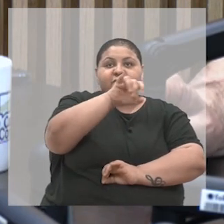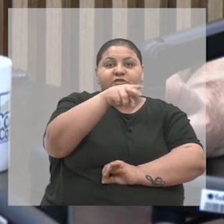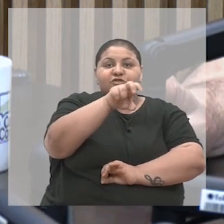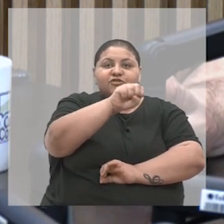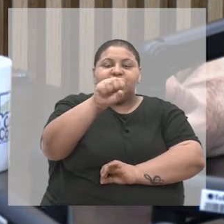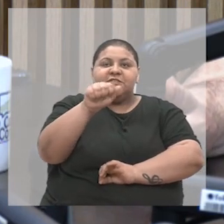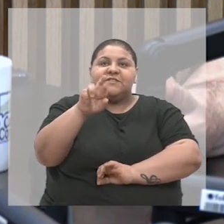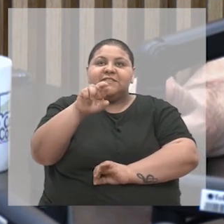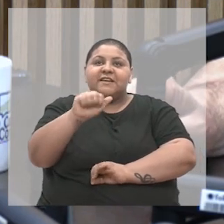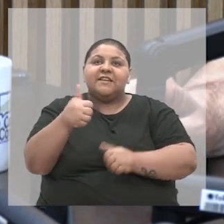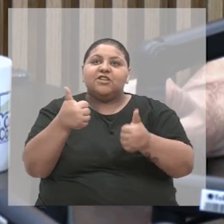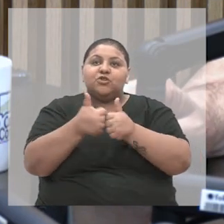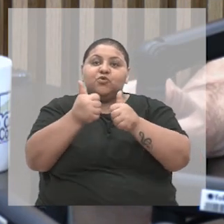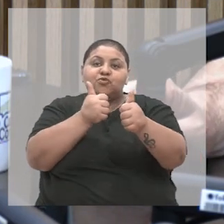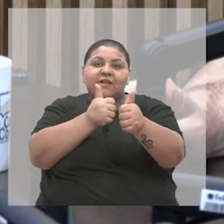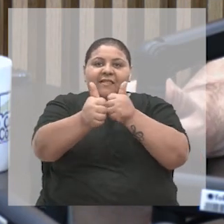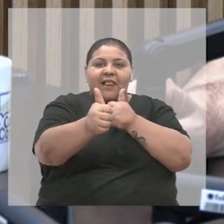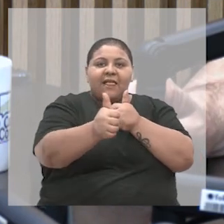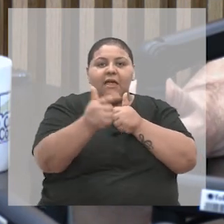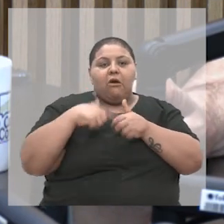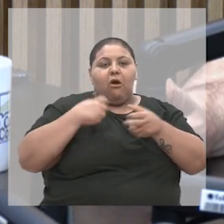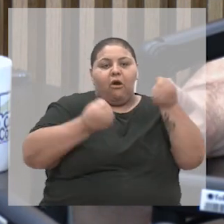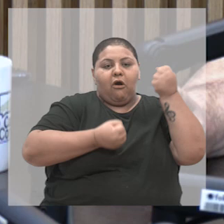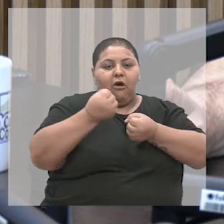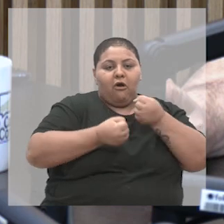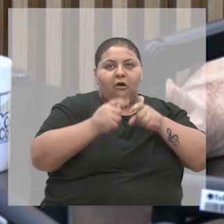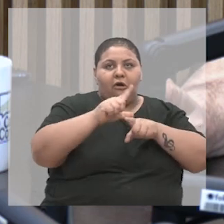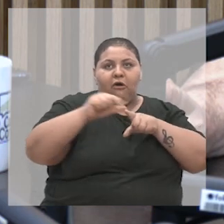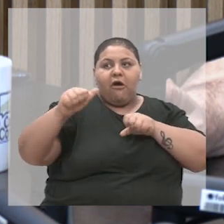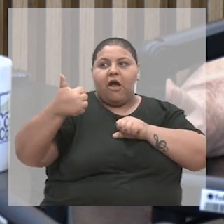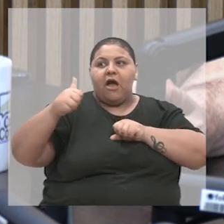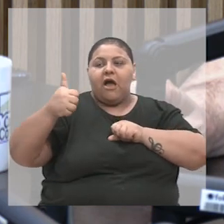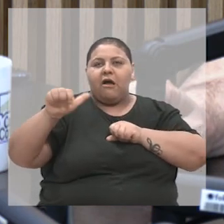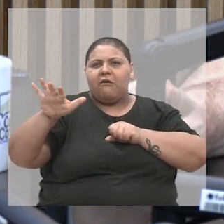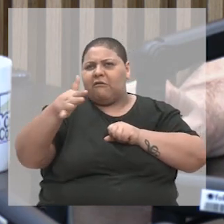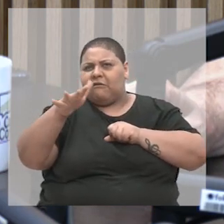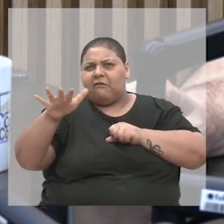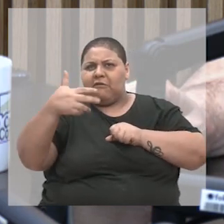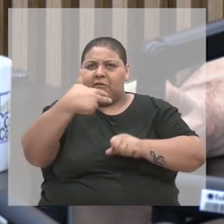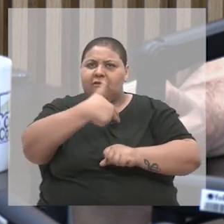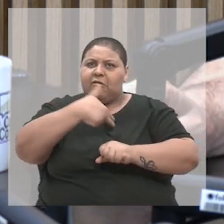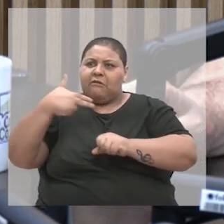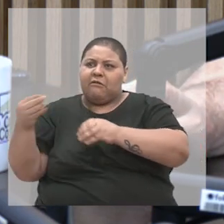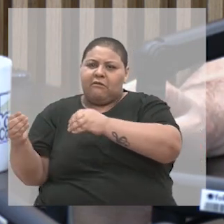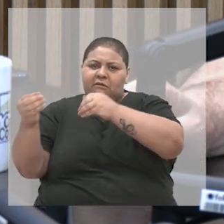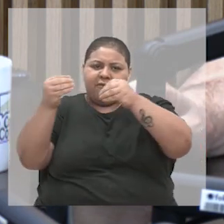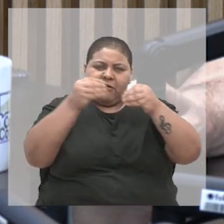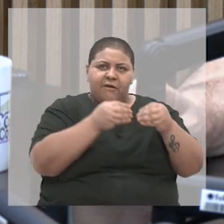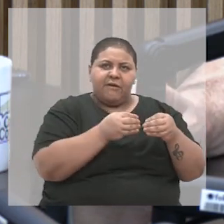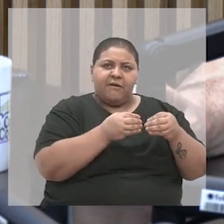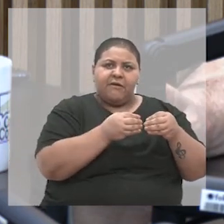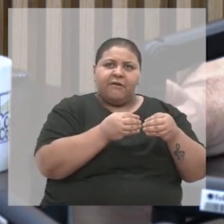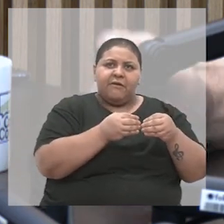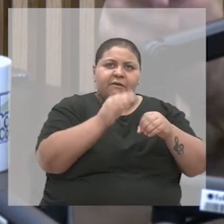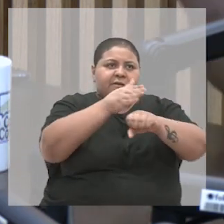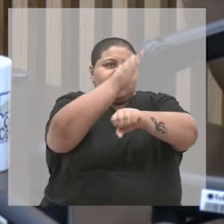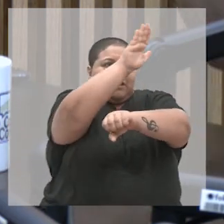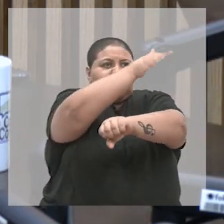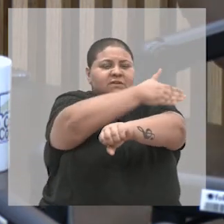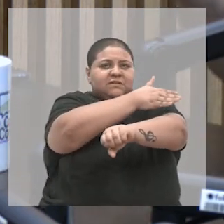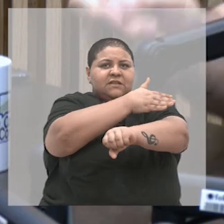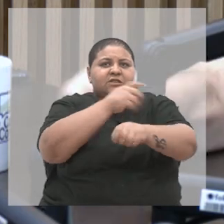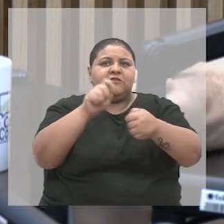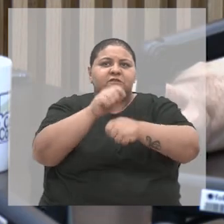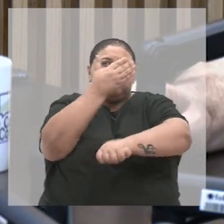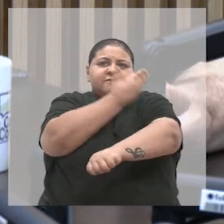ali pegava o carro dela, saía às 11 horas ali do Presidente Vargas, ia até o municipal lá fazer o treino de salto, corrida, e